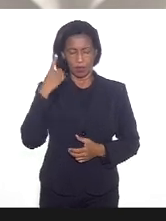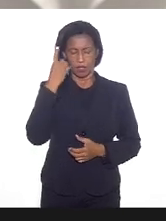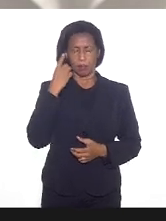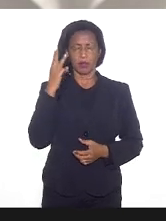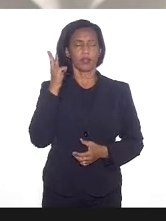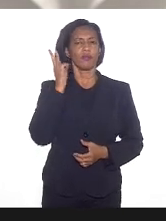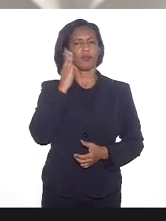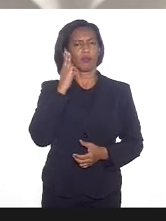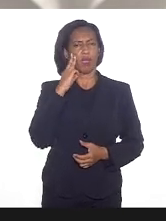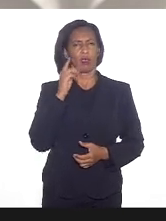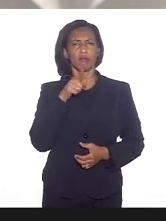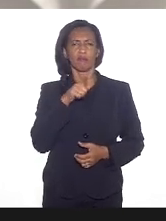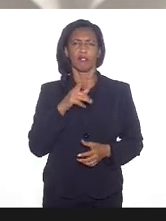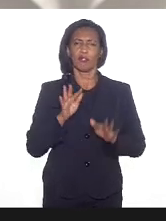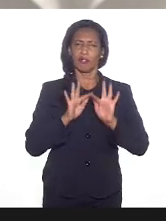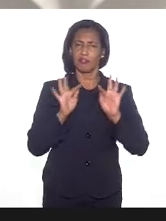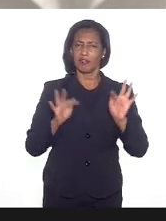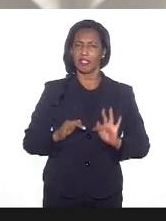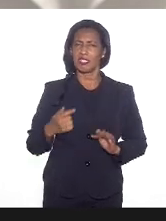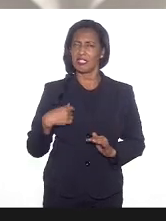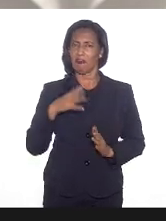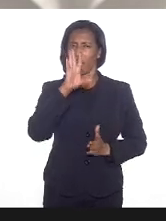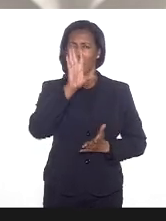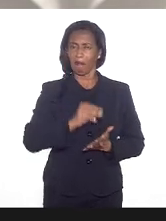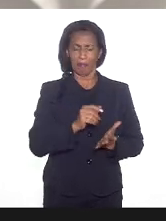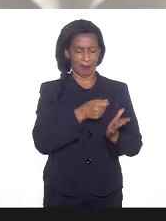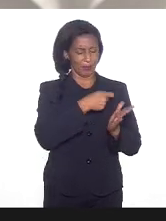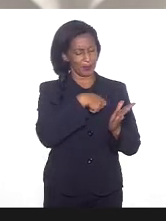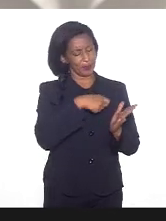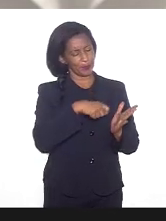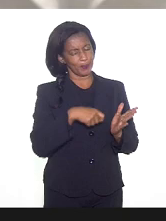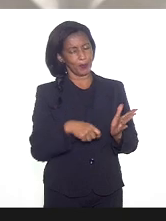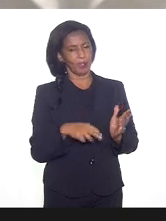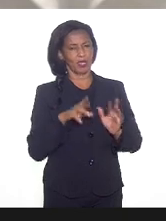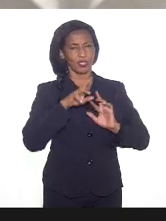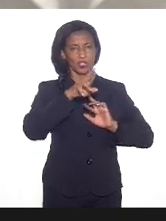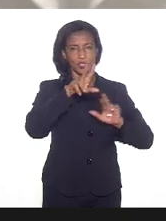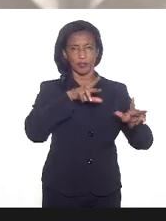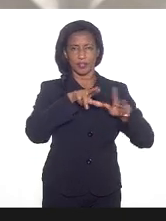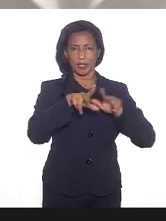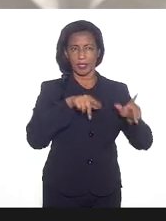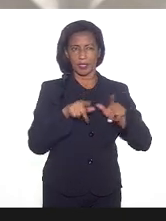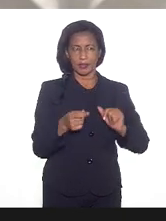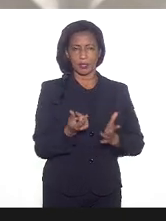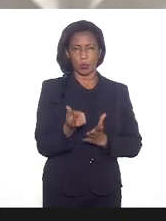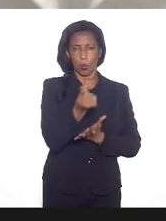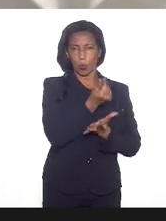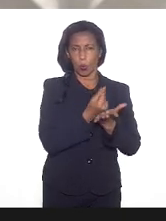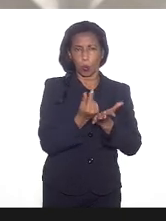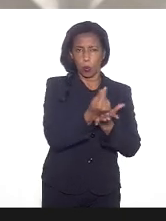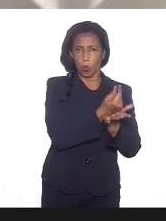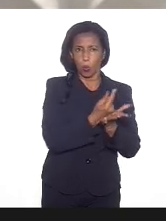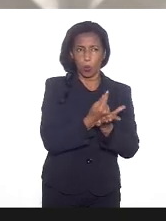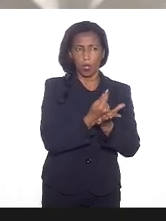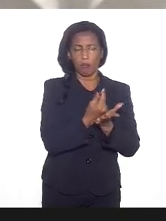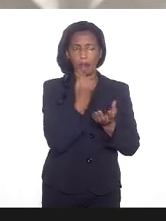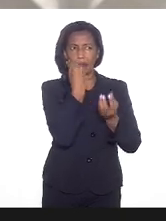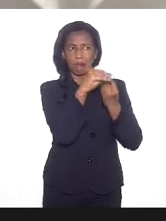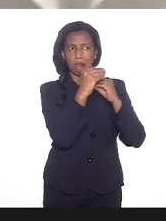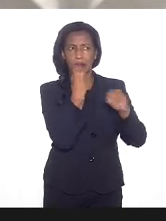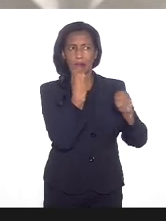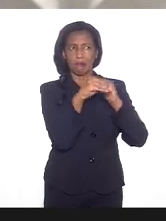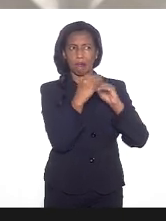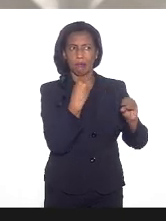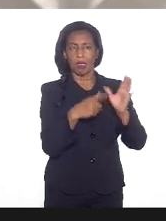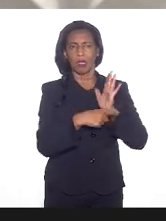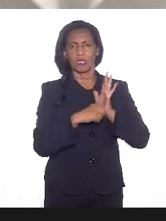muito feliz, eu até anotei aqui, né, todas as diferenças financeiras que foram colocadas, né, uma